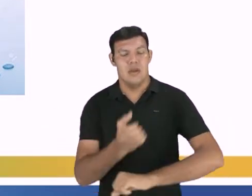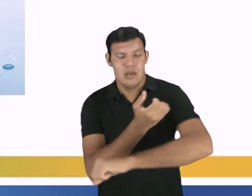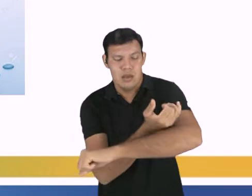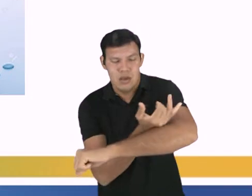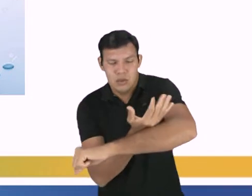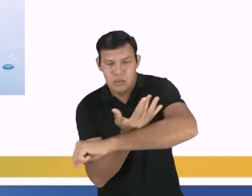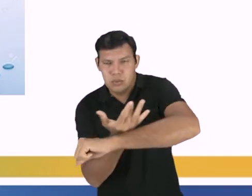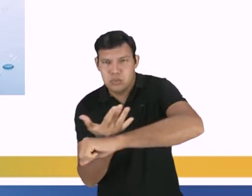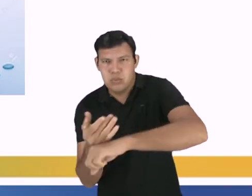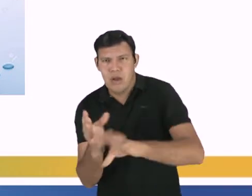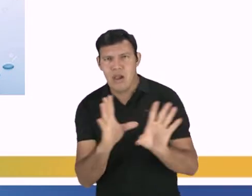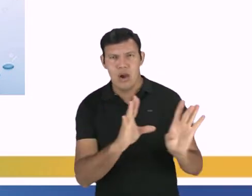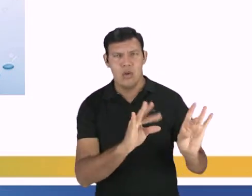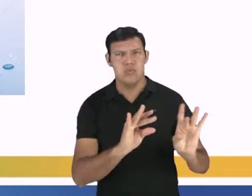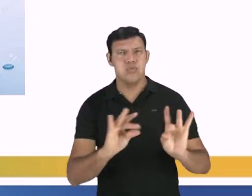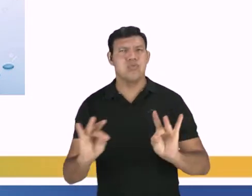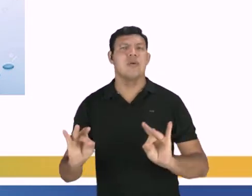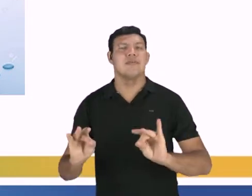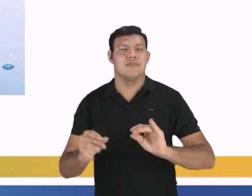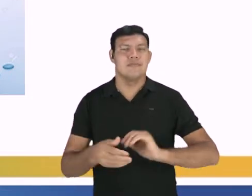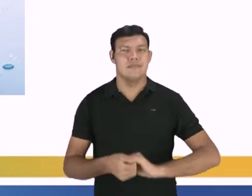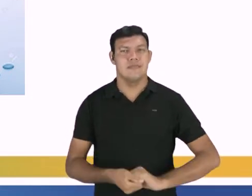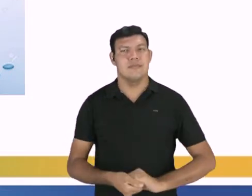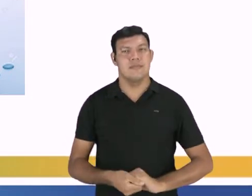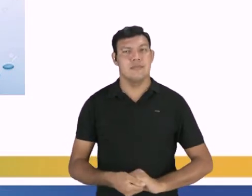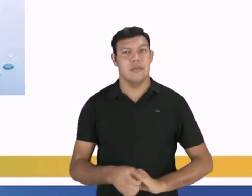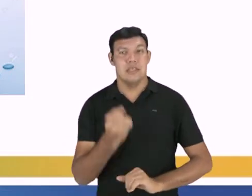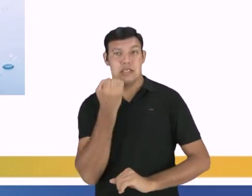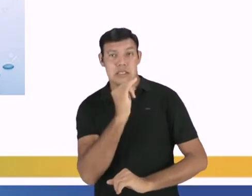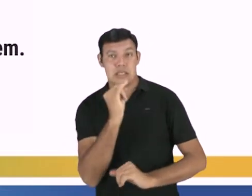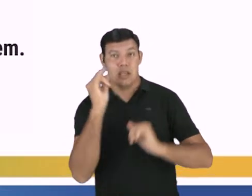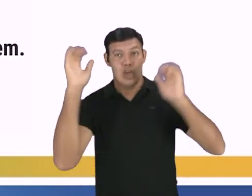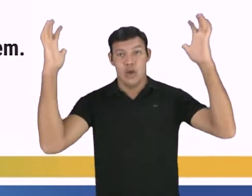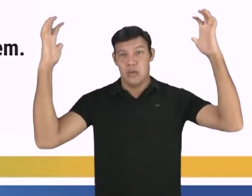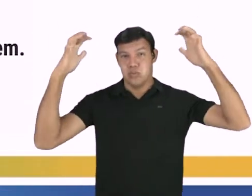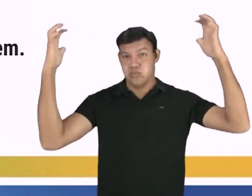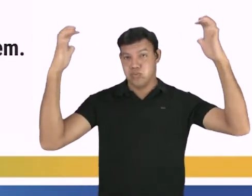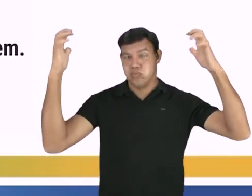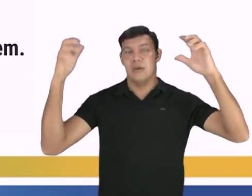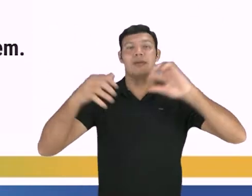molhada, fica úmida, if it rains, se chover.